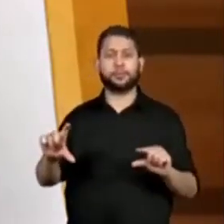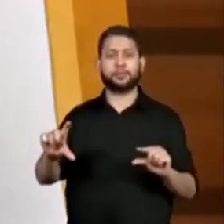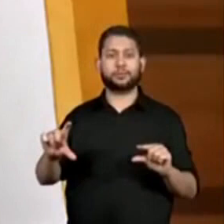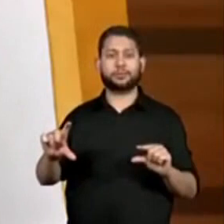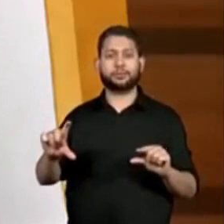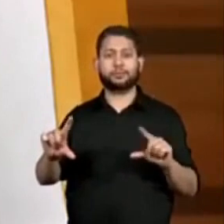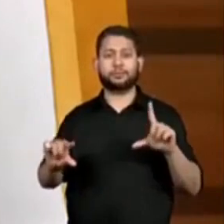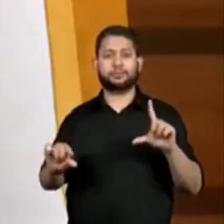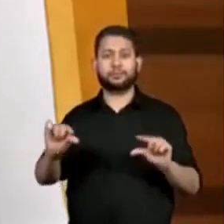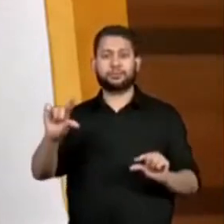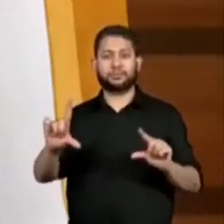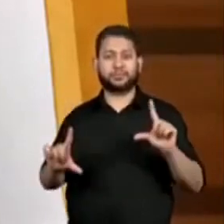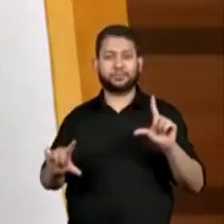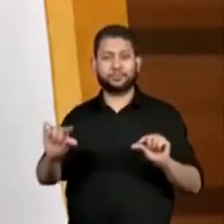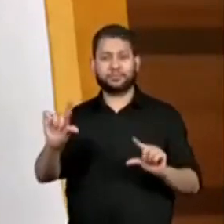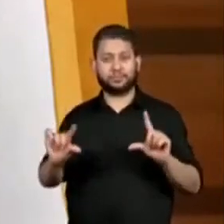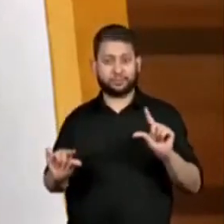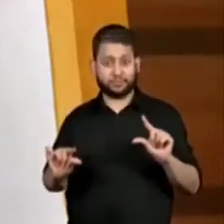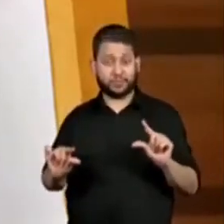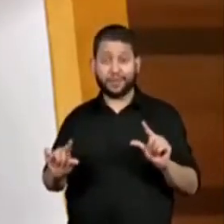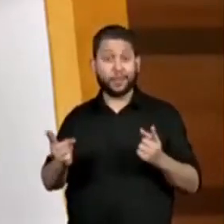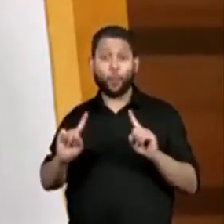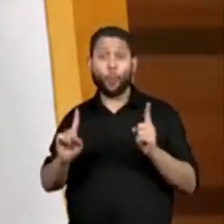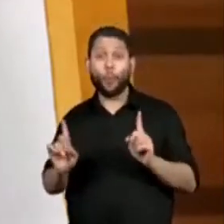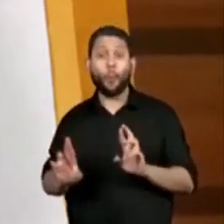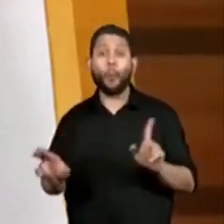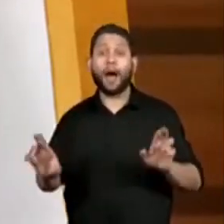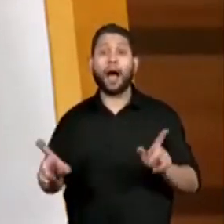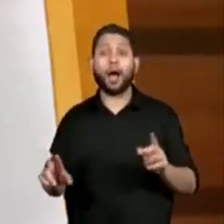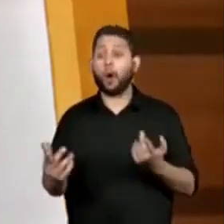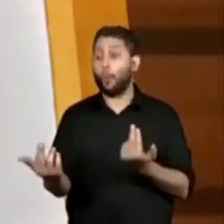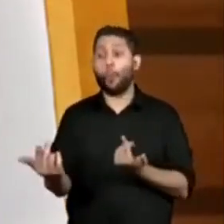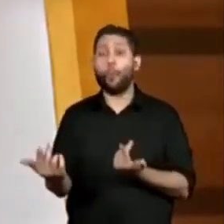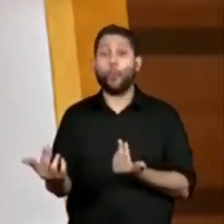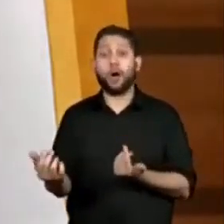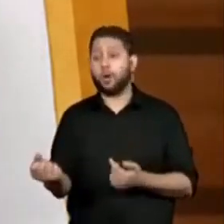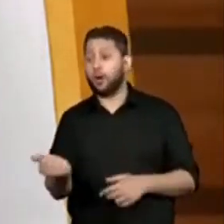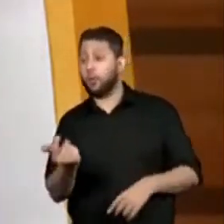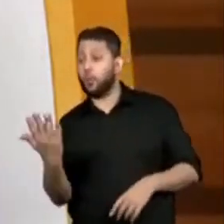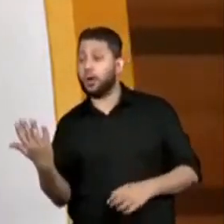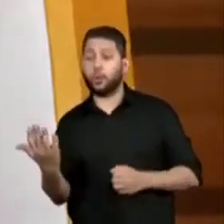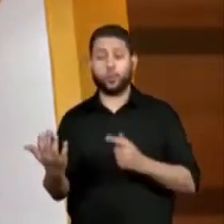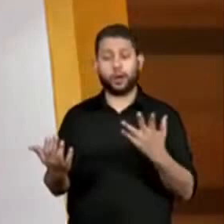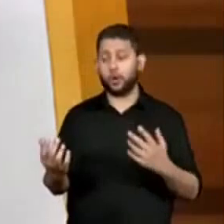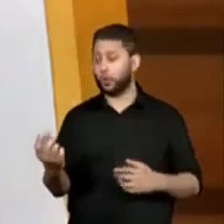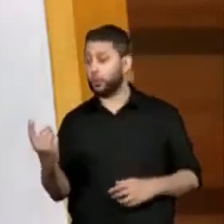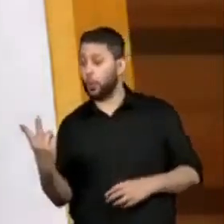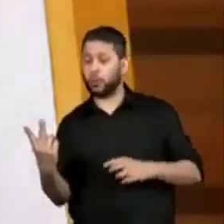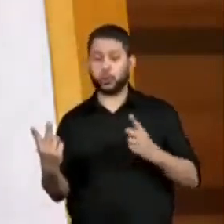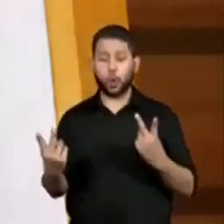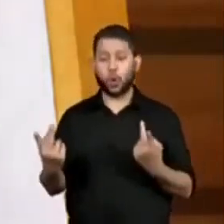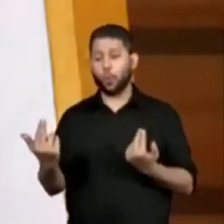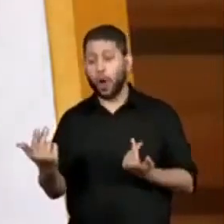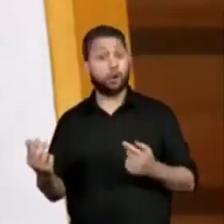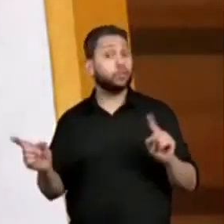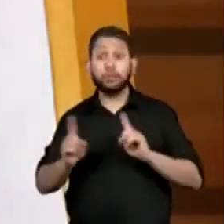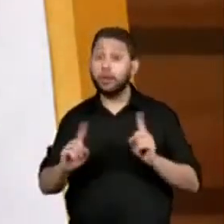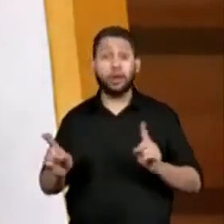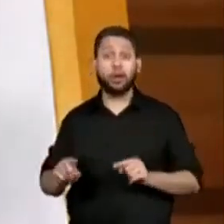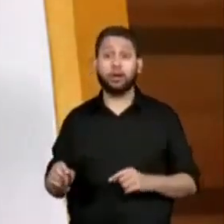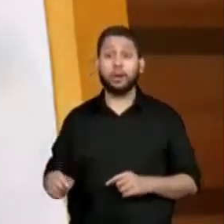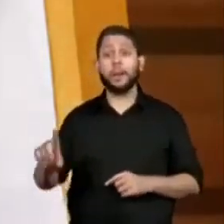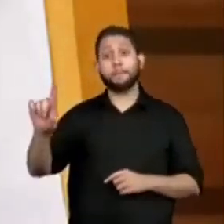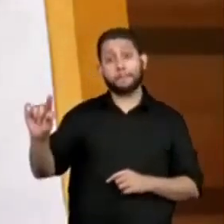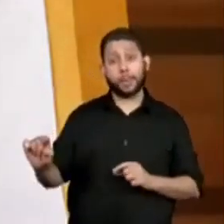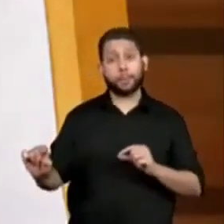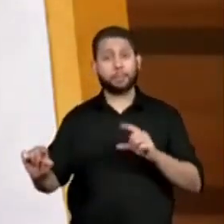E aí o desigual a nossa para escrever daqui a lei até a letra ficou ruim